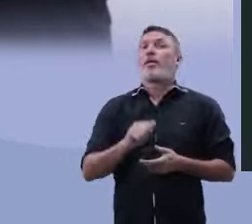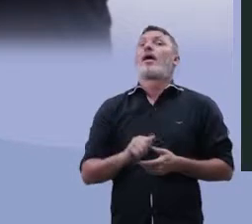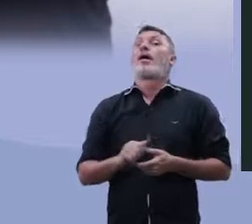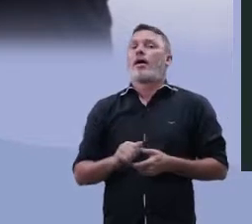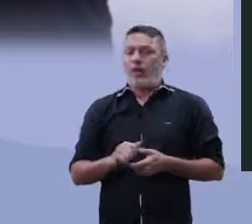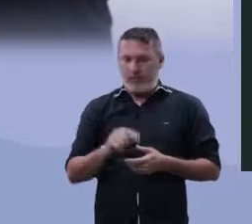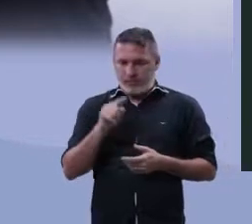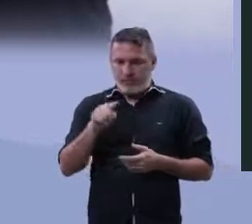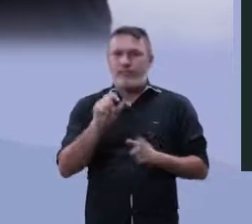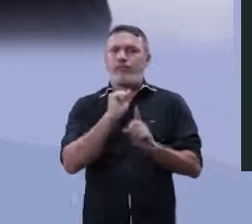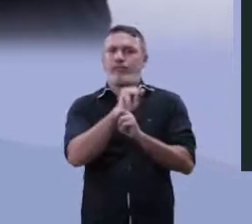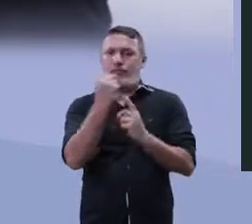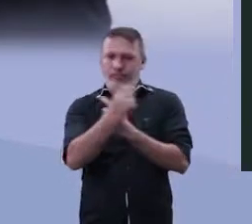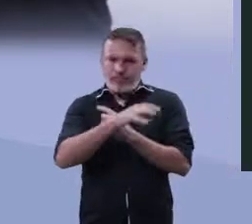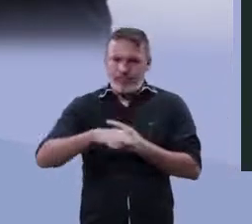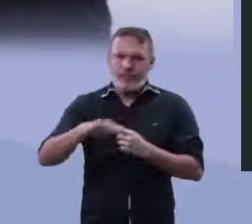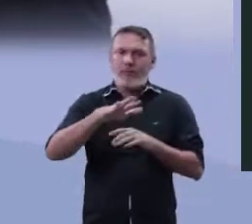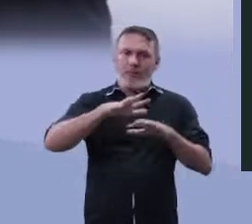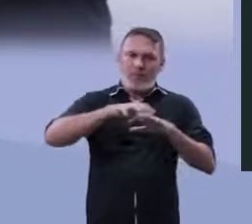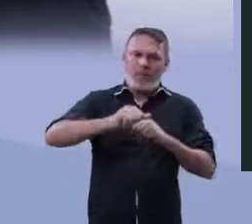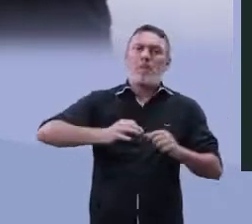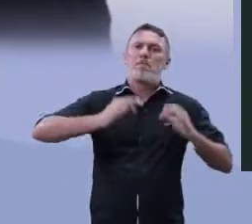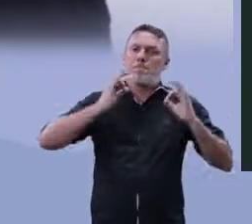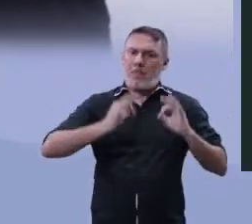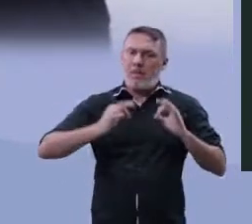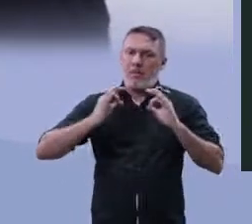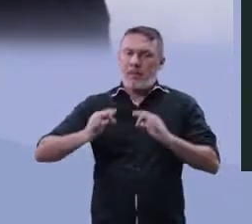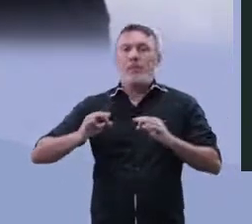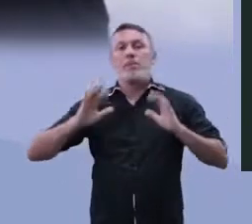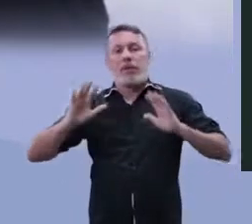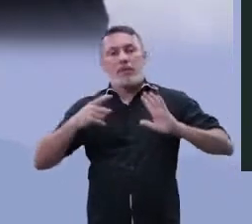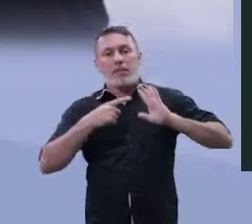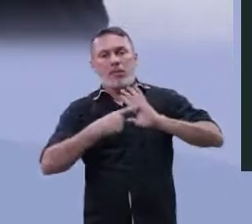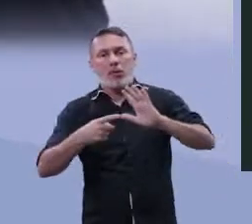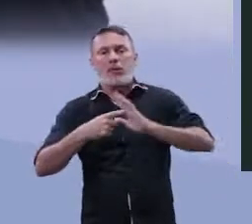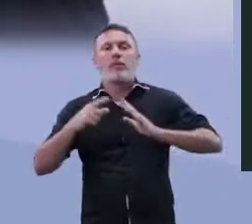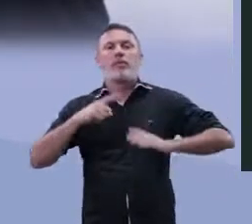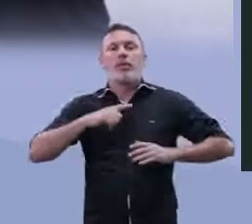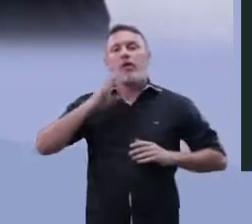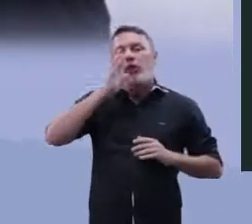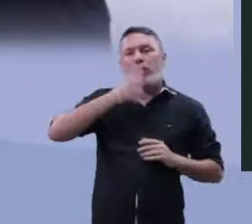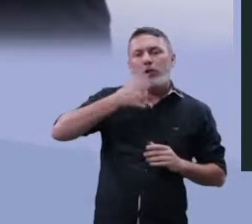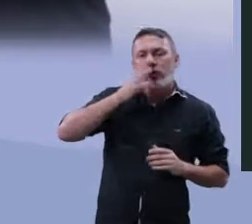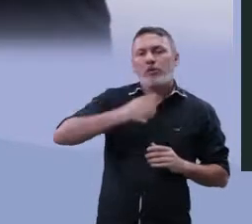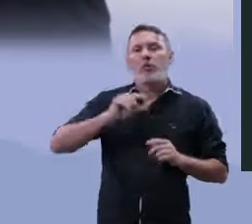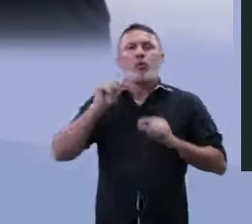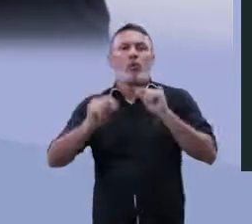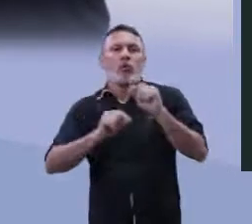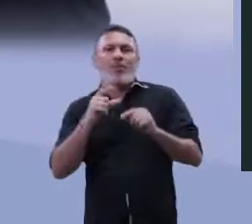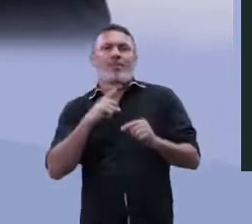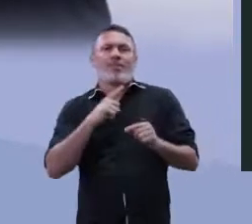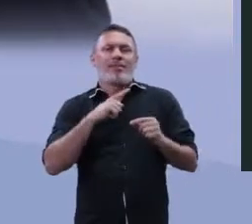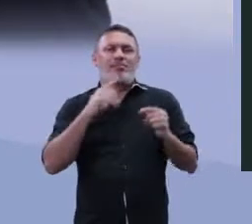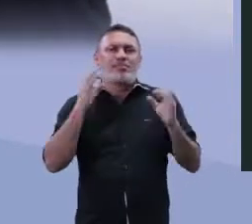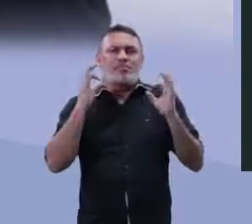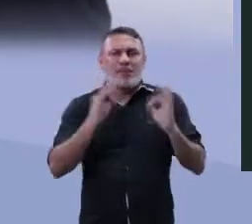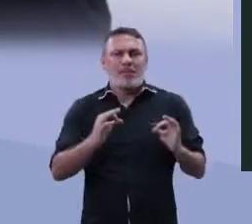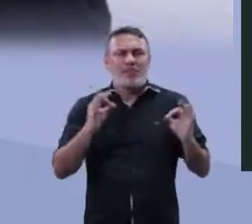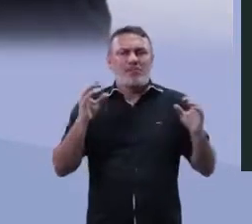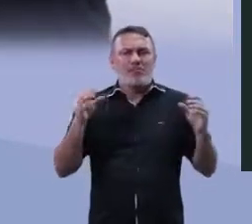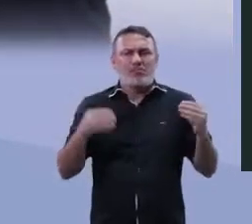aí sim, é um cientista social de formação, né, mas que vai tecer críticas